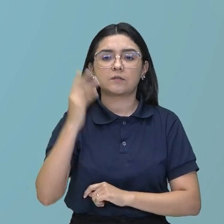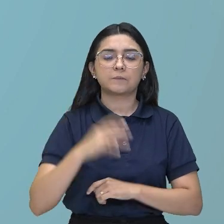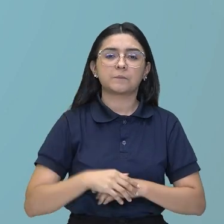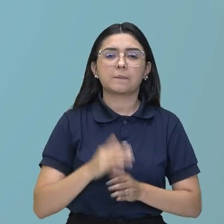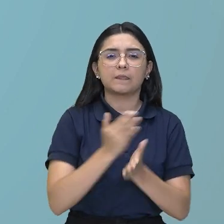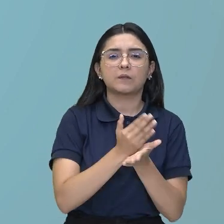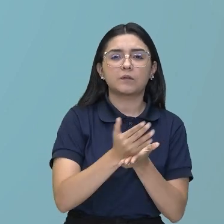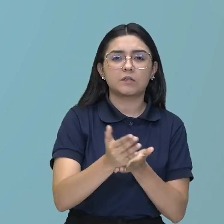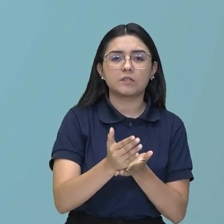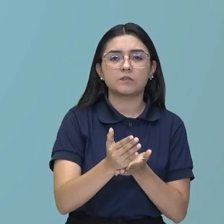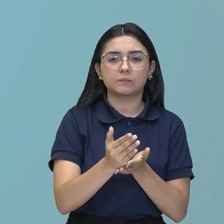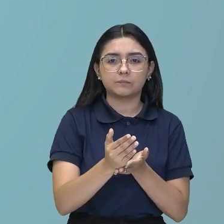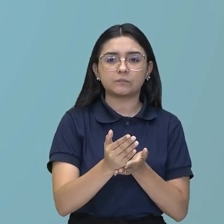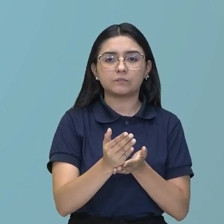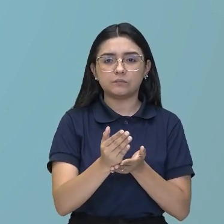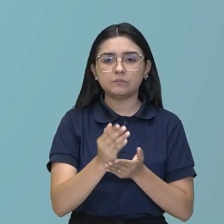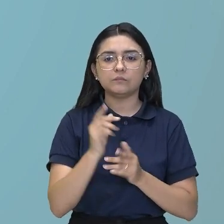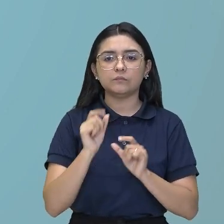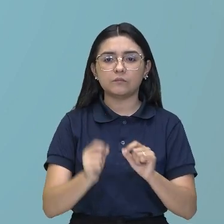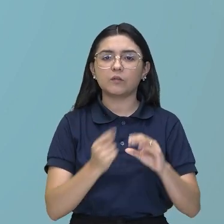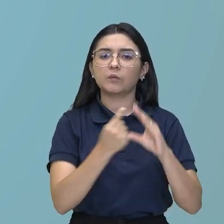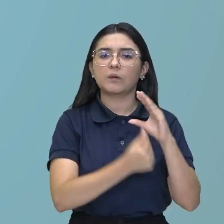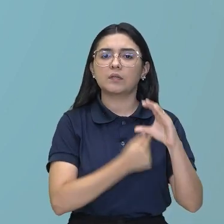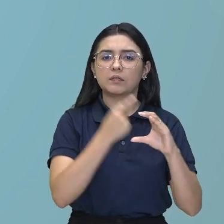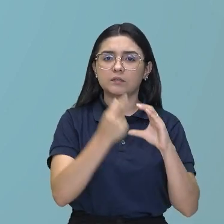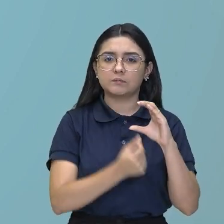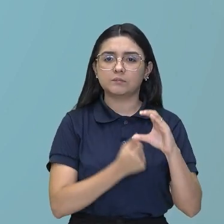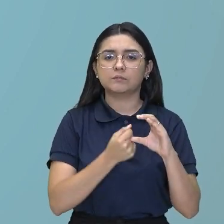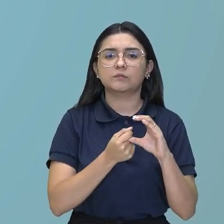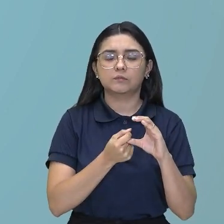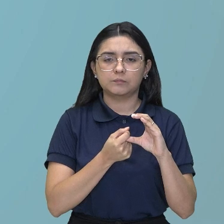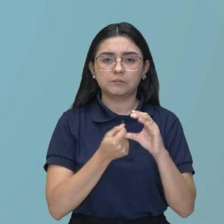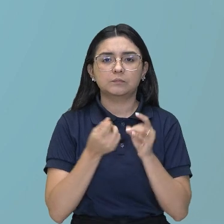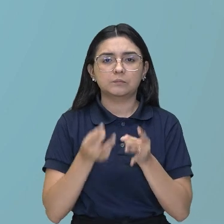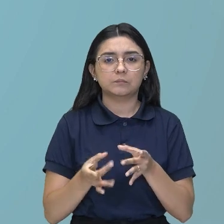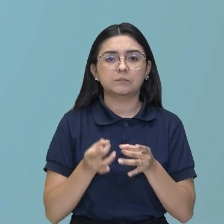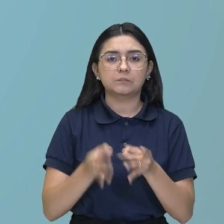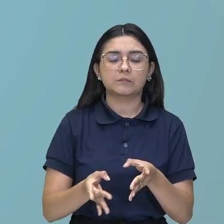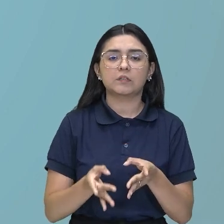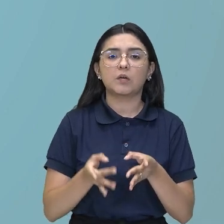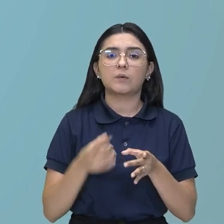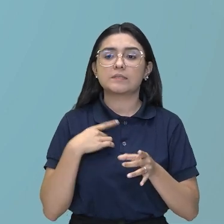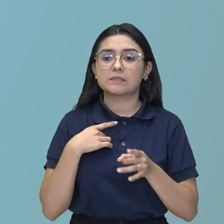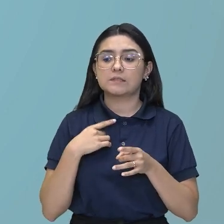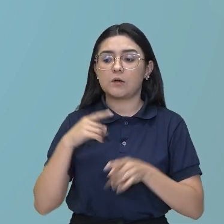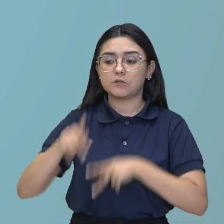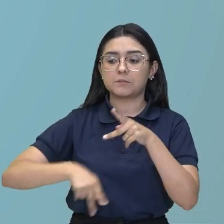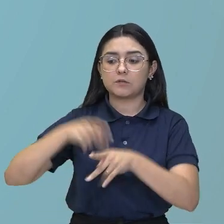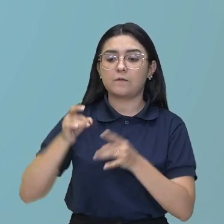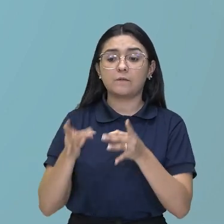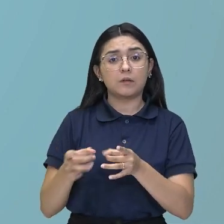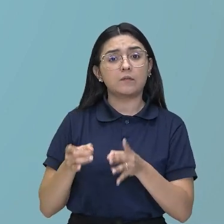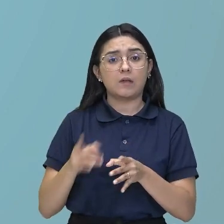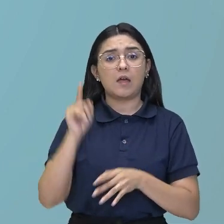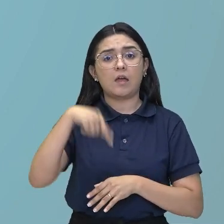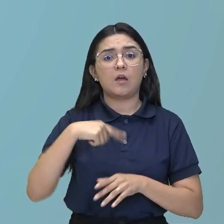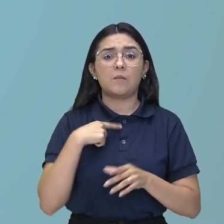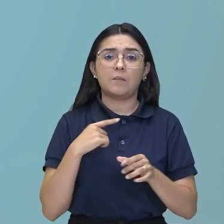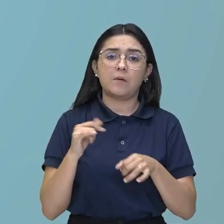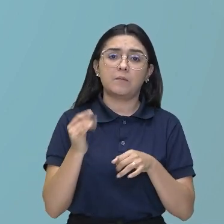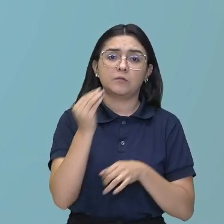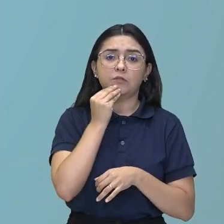princípio aí do capitalismo, que é o mercantilismo. E essa venda dos escravos era uma forma de acumulação de